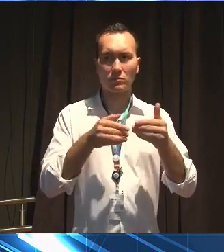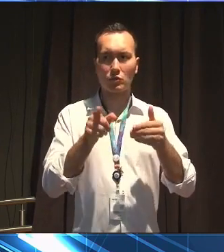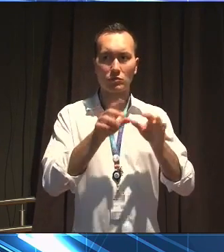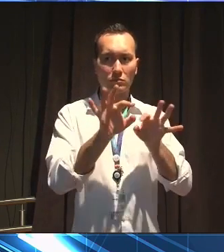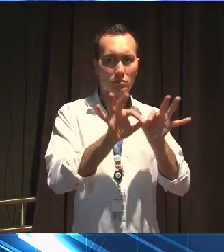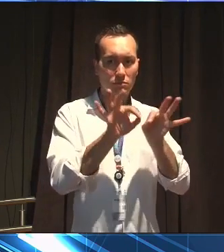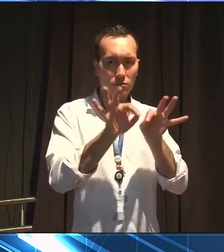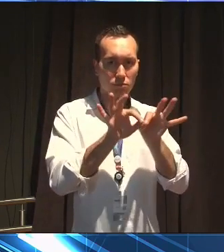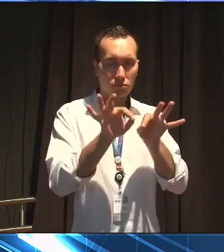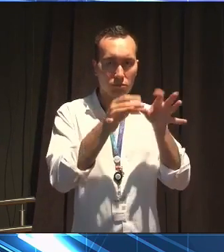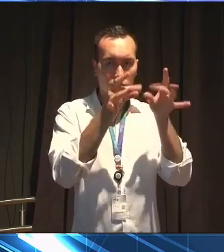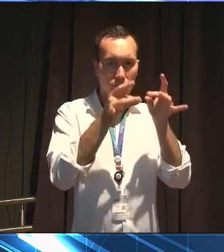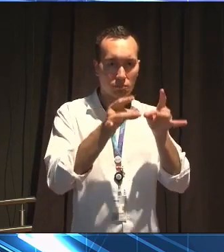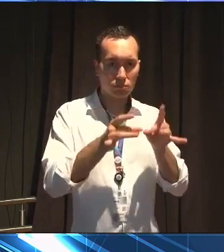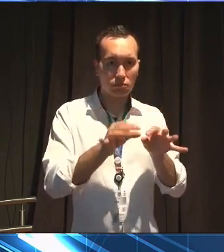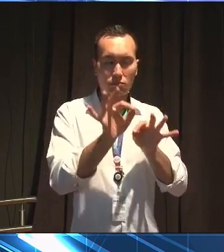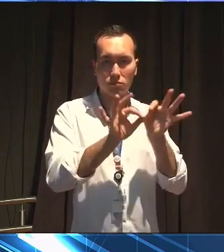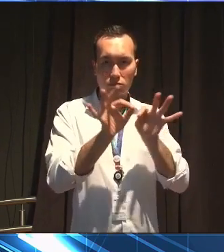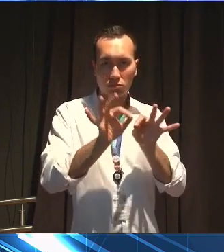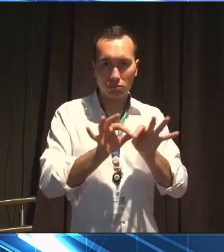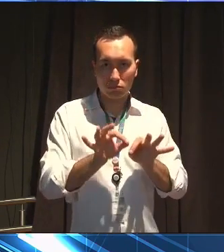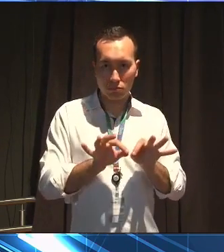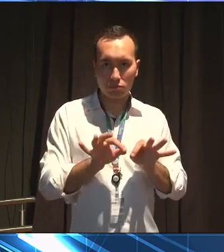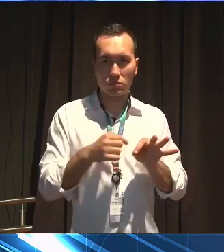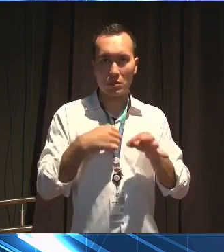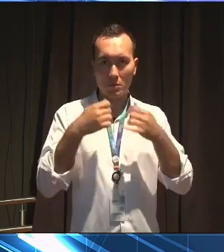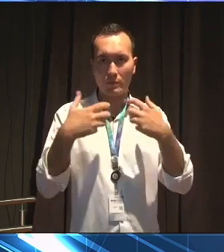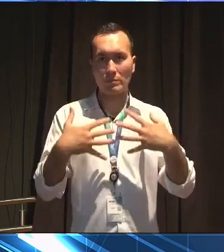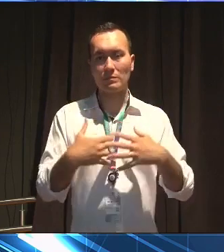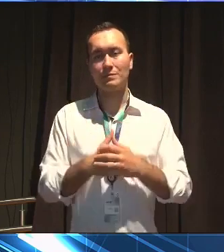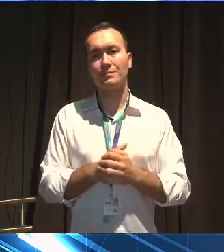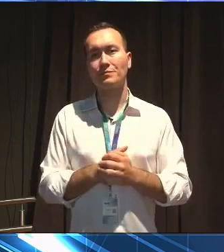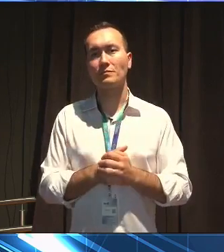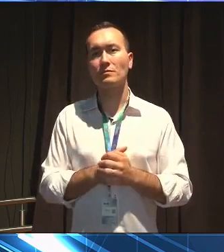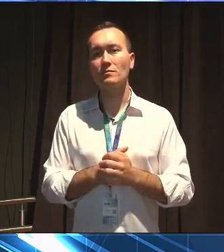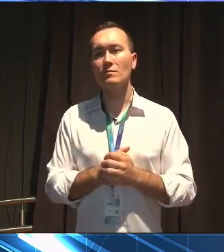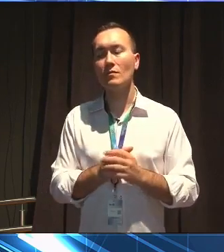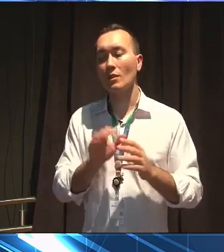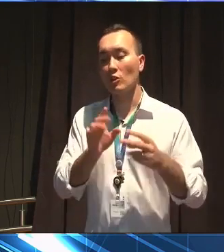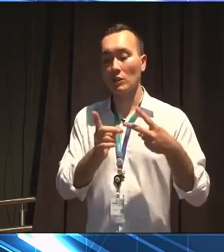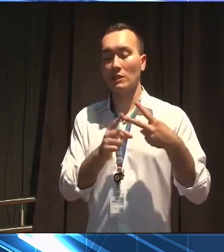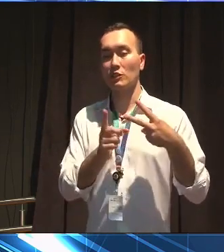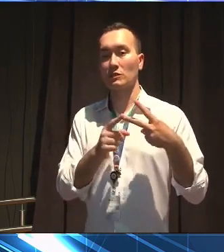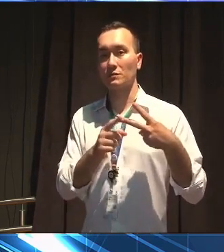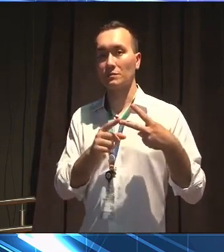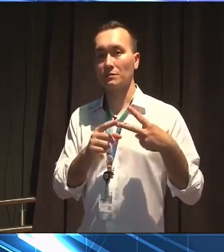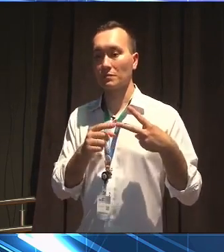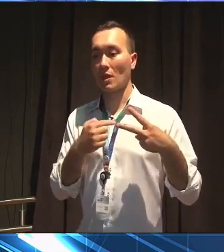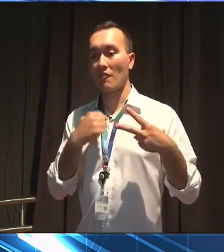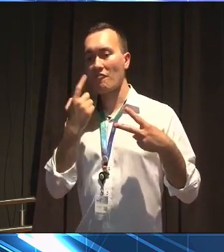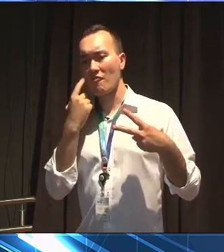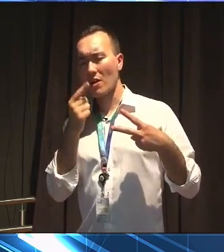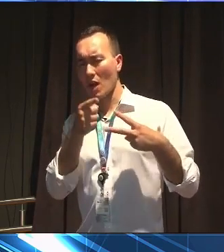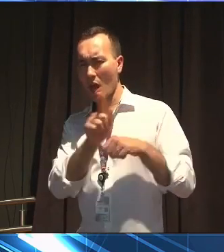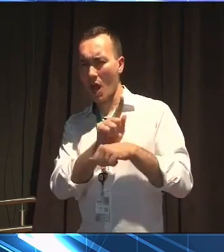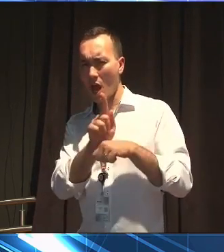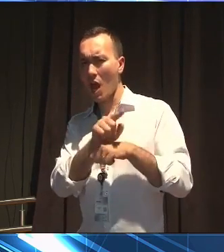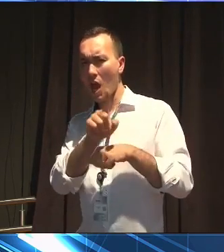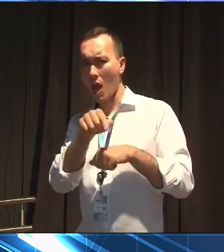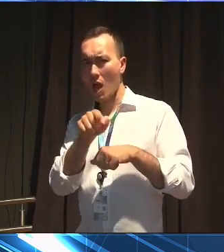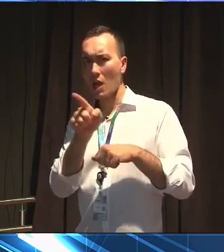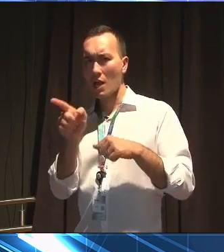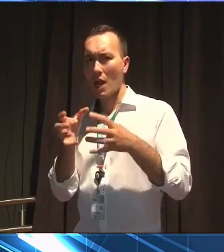eu vou ver se ele faz parte dos gerentes. E, por fim, um policy tem que ser